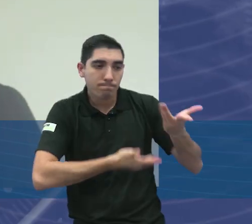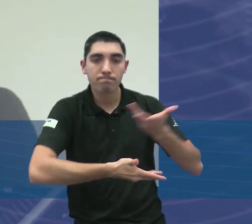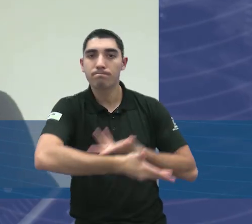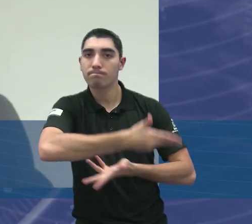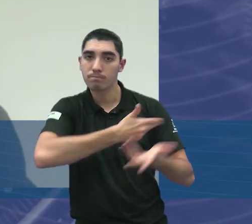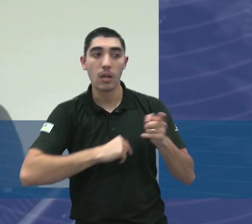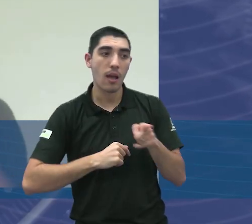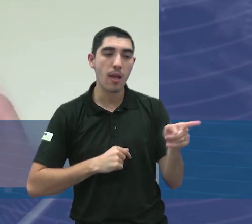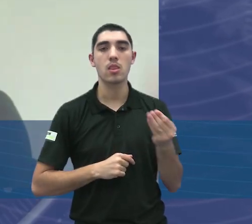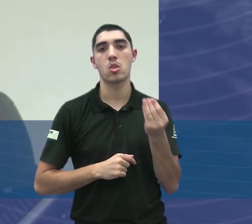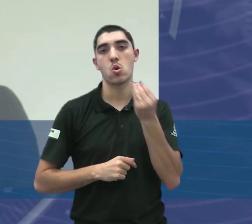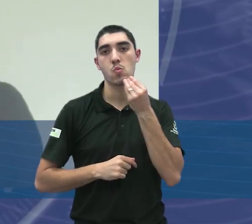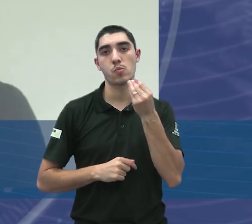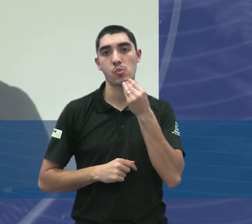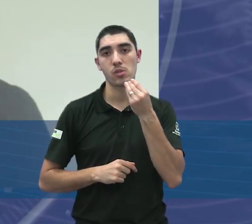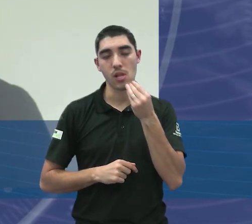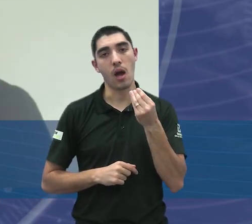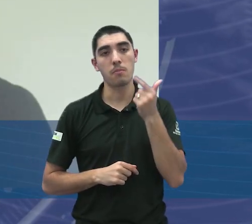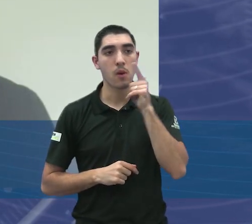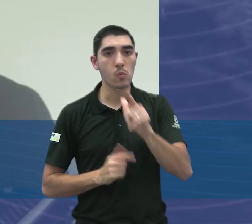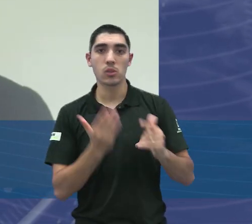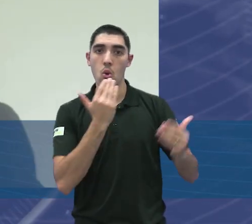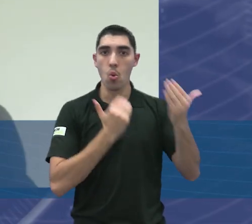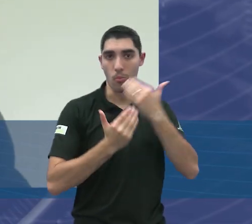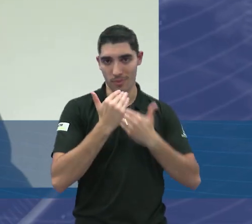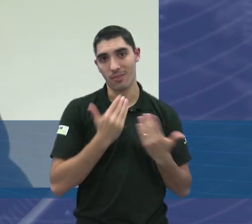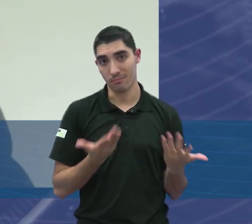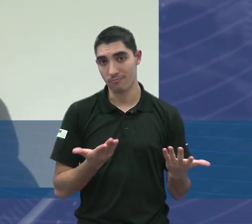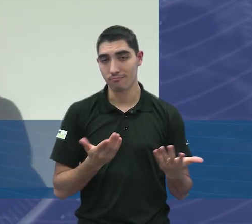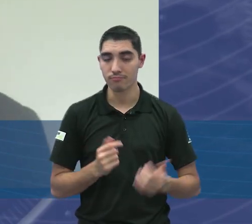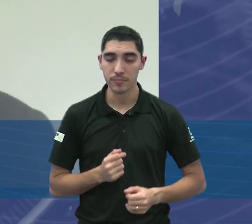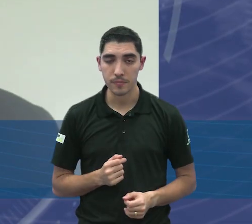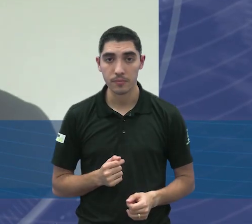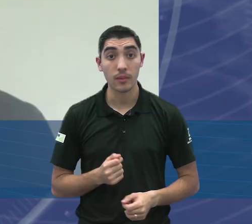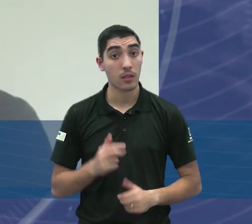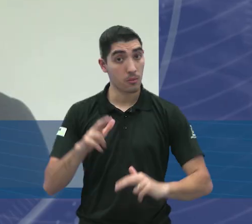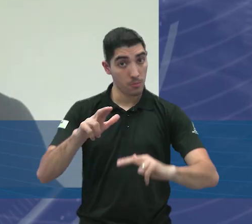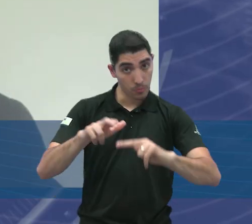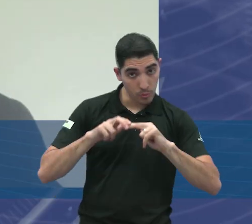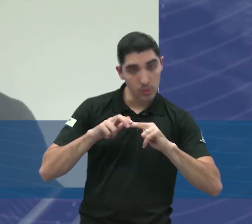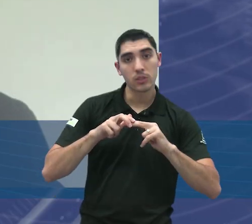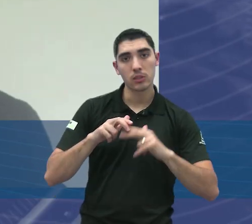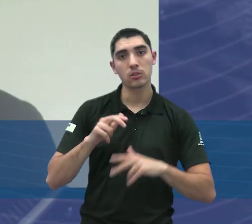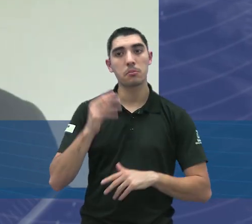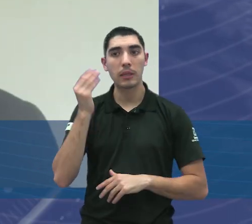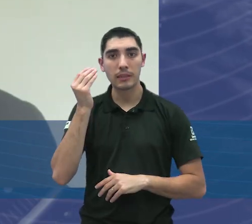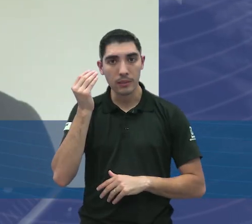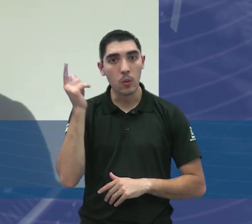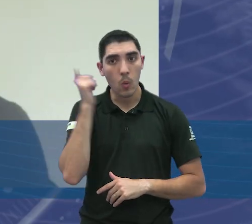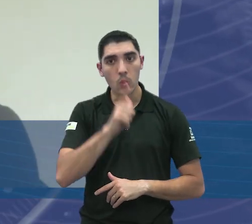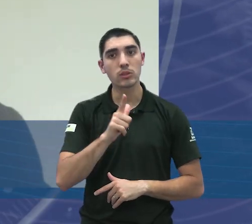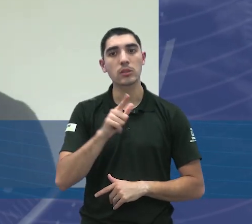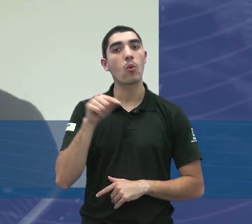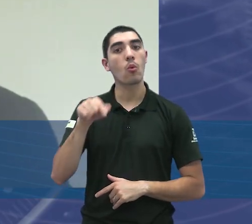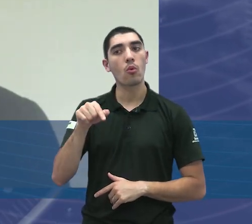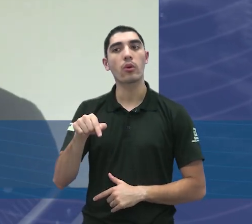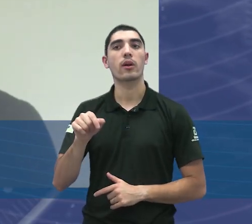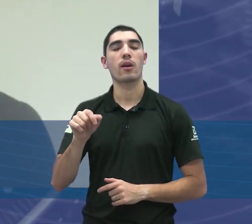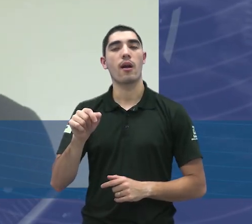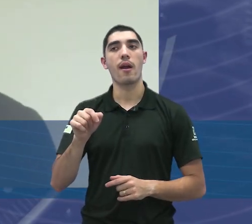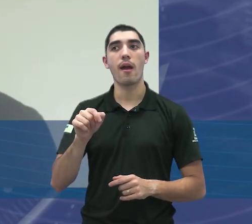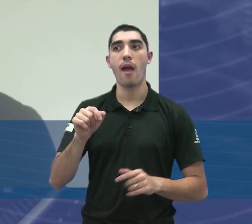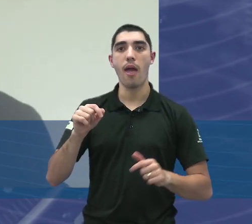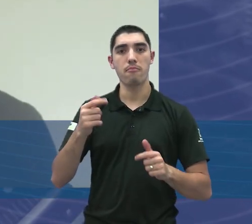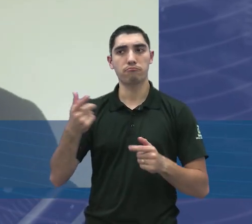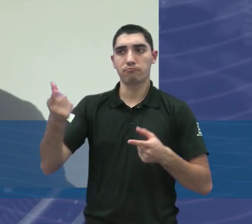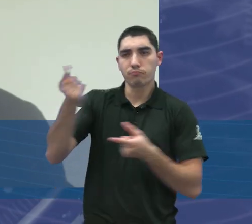a oportunidade de ter uma boa alimentação. Então, além de você abrir o mercado, né? Você abrir o mercado, não